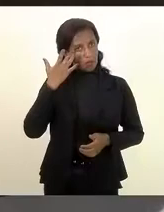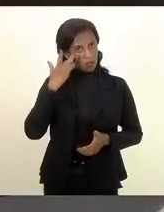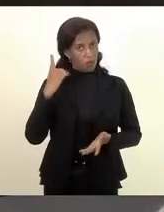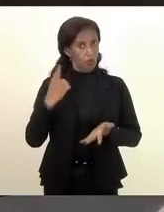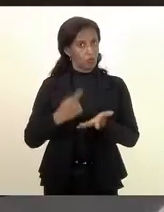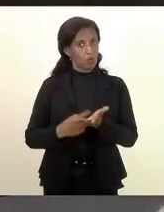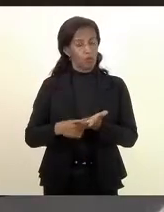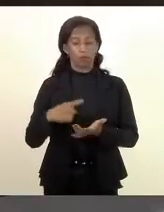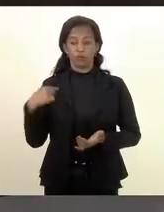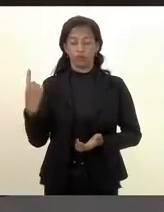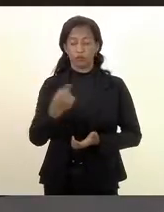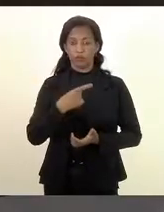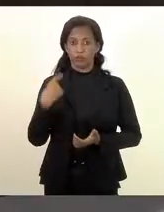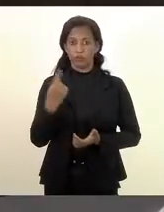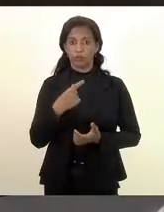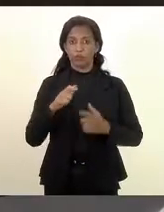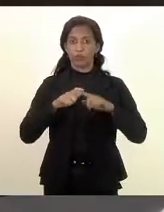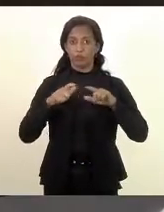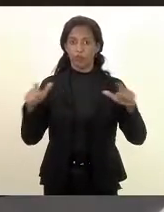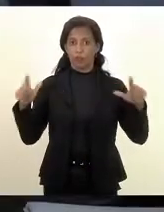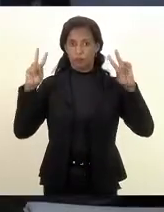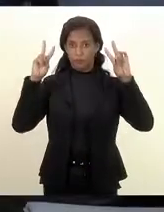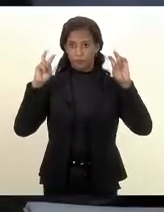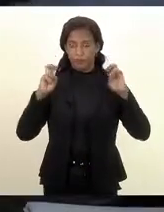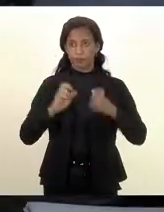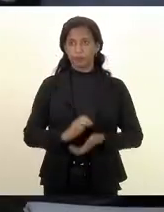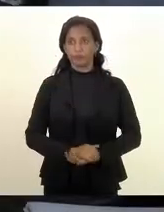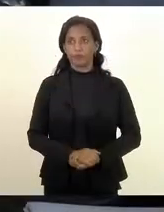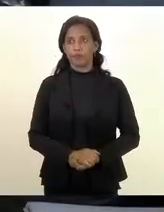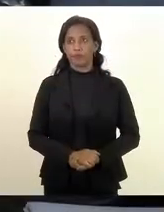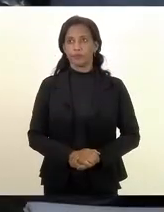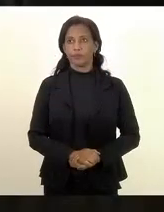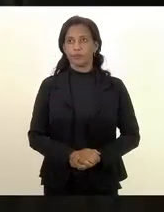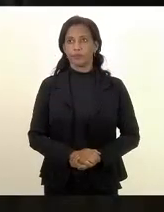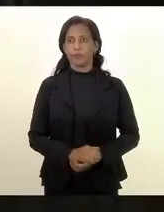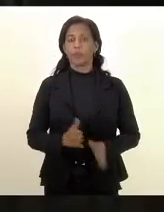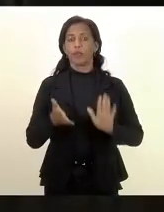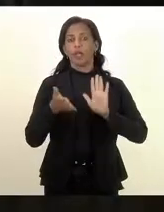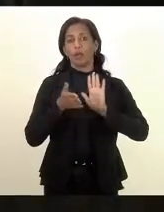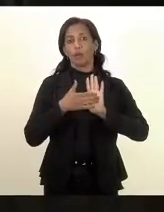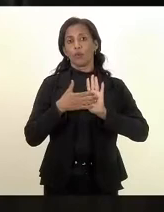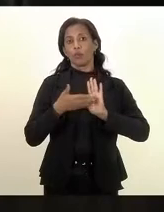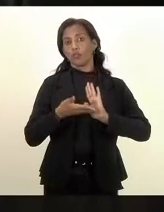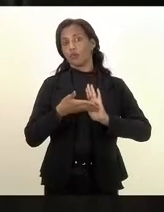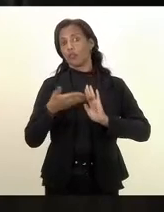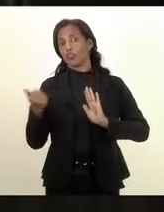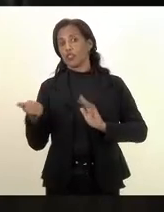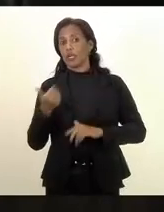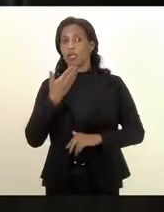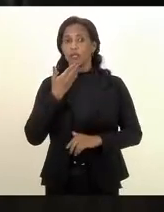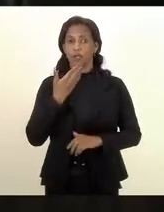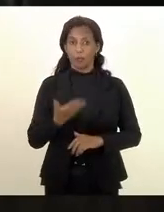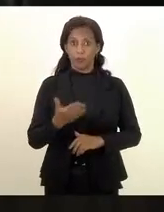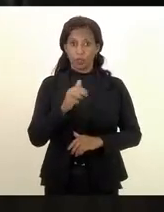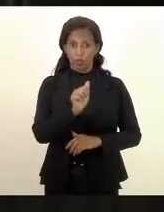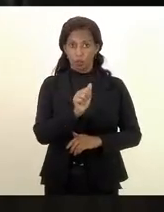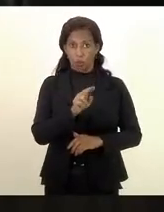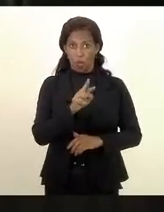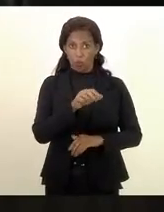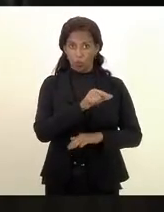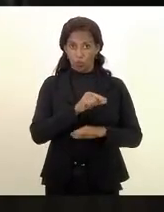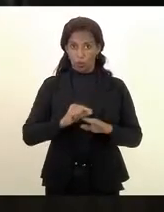compromisso nosso ampliar a discussão sobre esse tema a proposta já foi retirada de pauta a pedido do autor